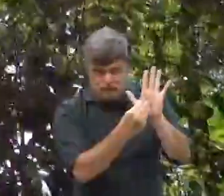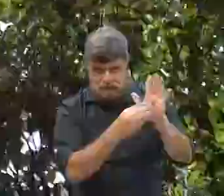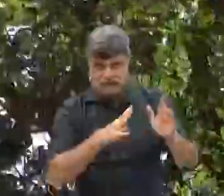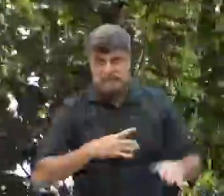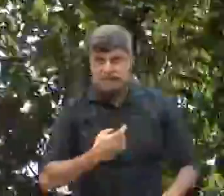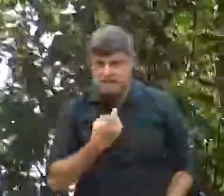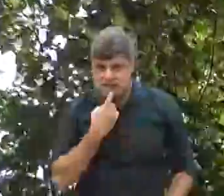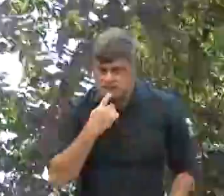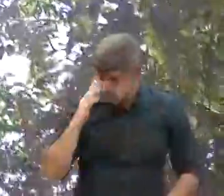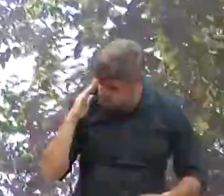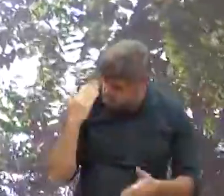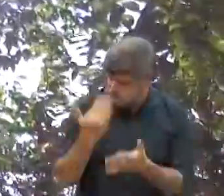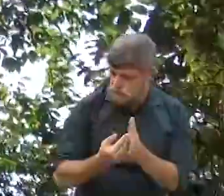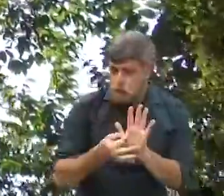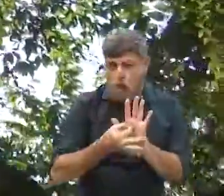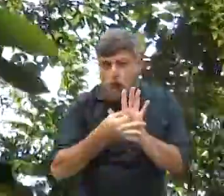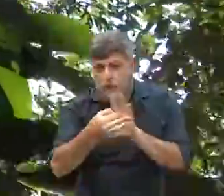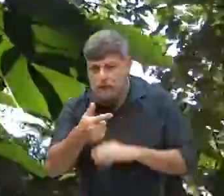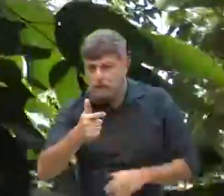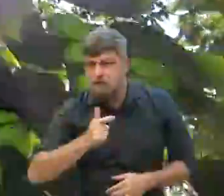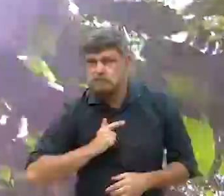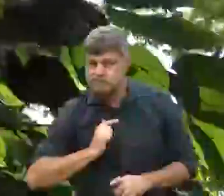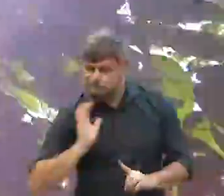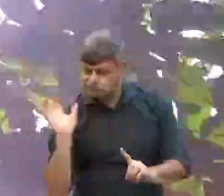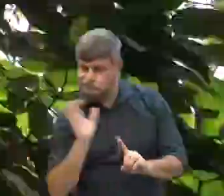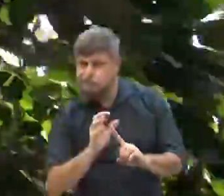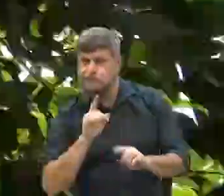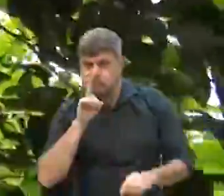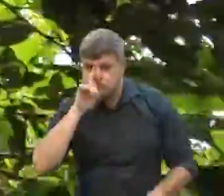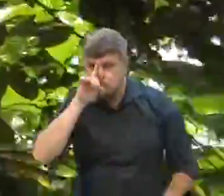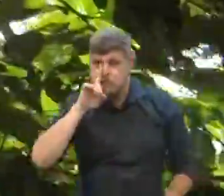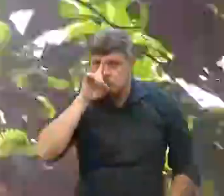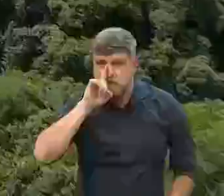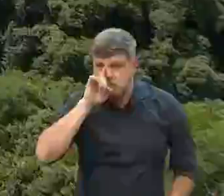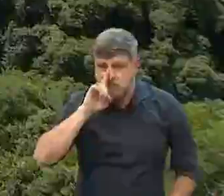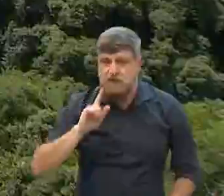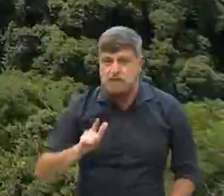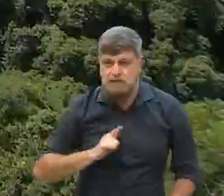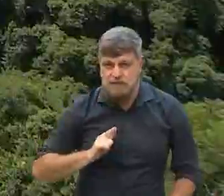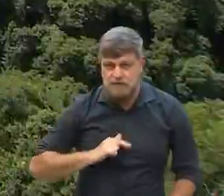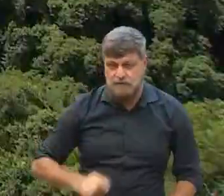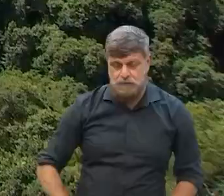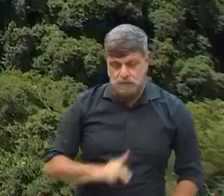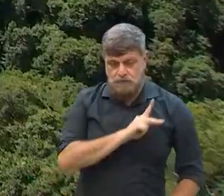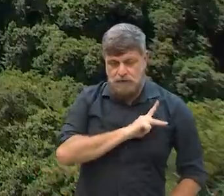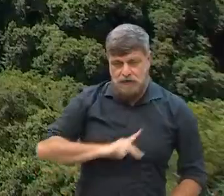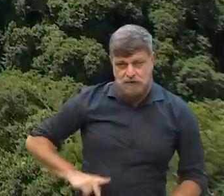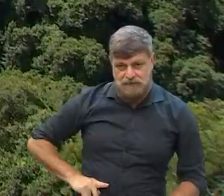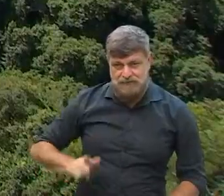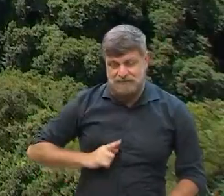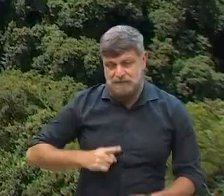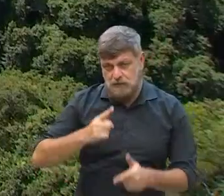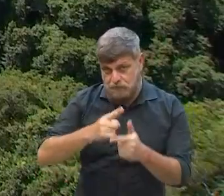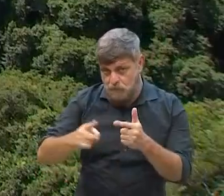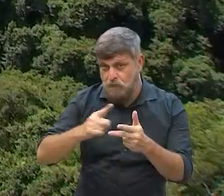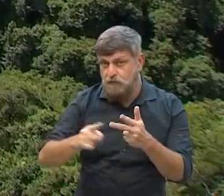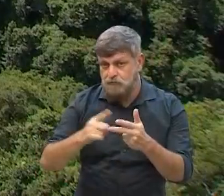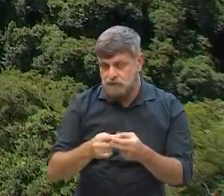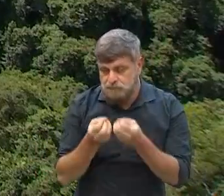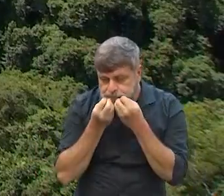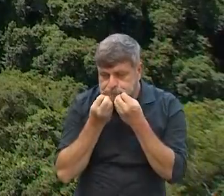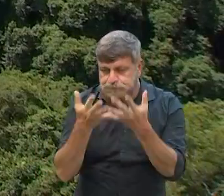Campinas, acredita que existem ameaças à preservação ambiental. A presidente cita problemas em área